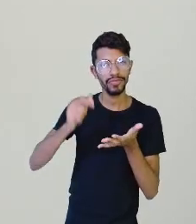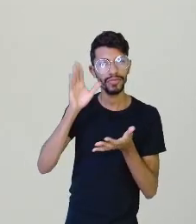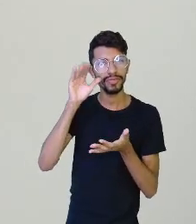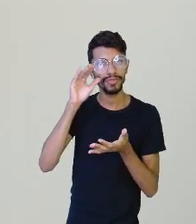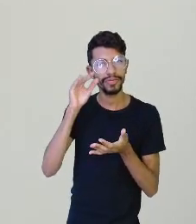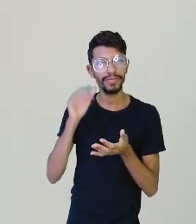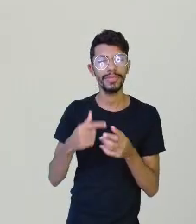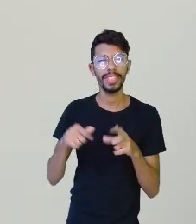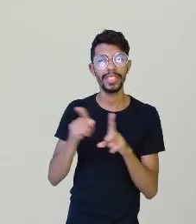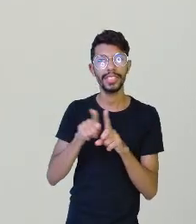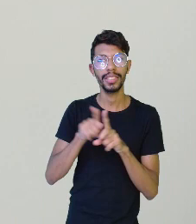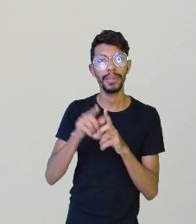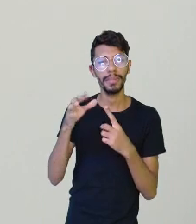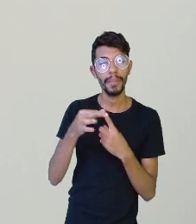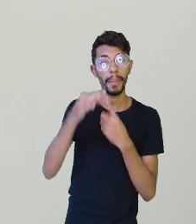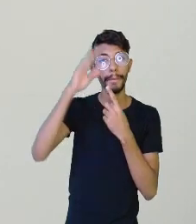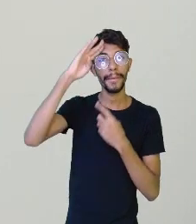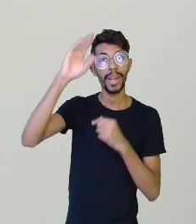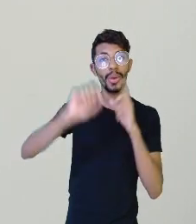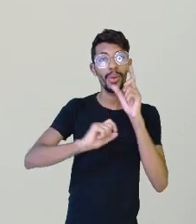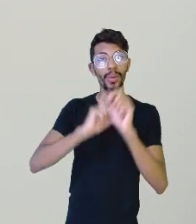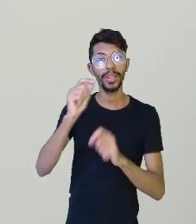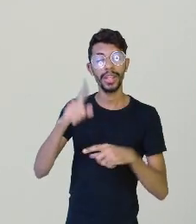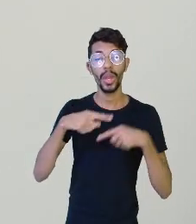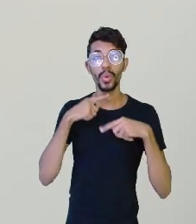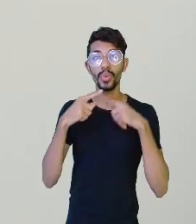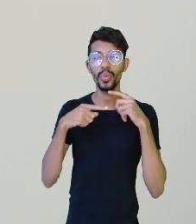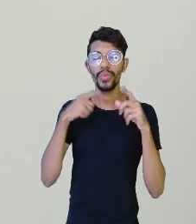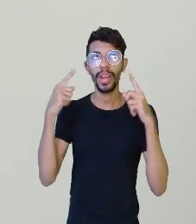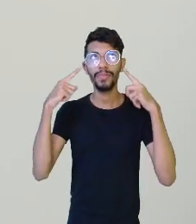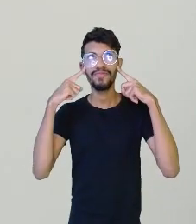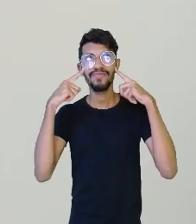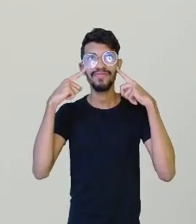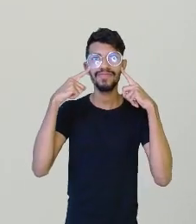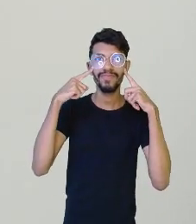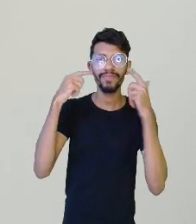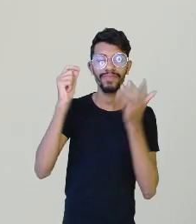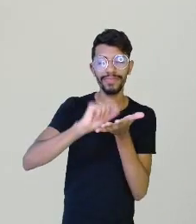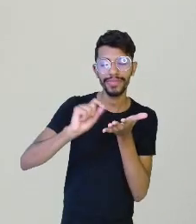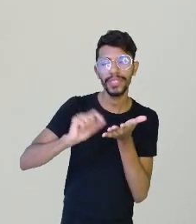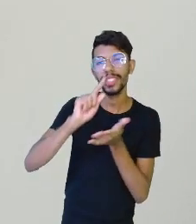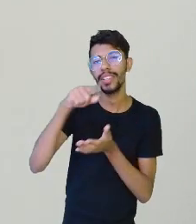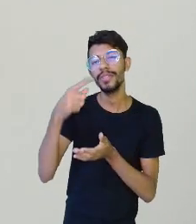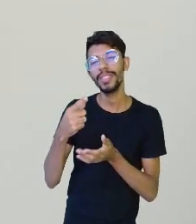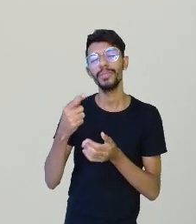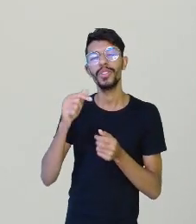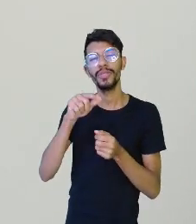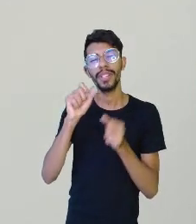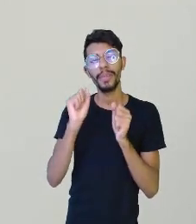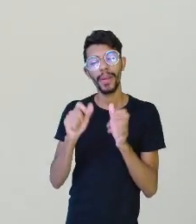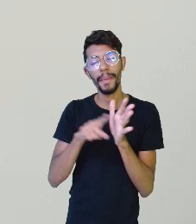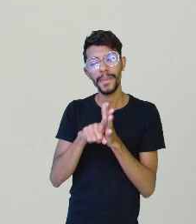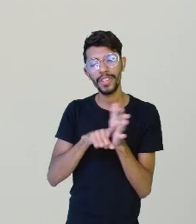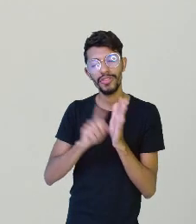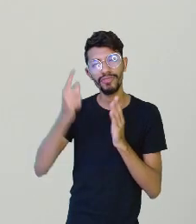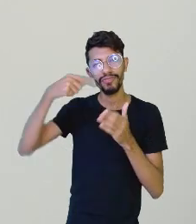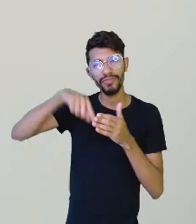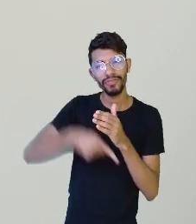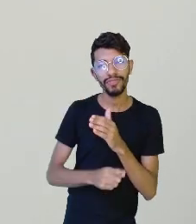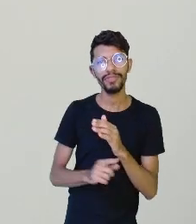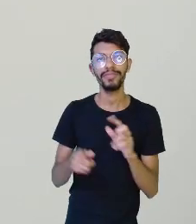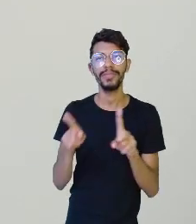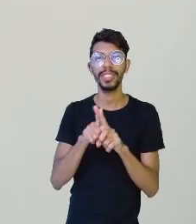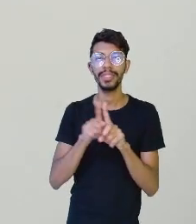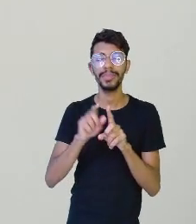na aula e, principalmente, anotar as tuas dúvidas, para que depois da aula você possa pesquisar, se aprofundar